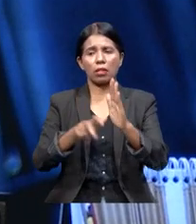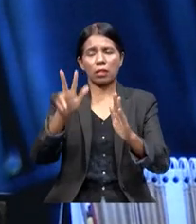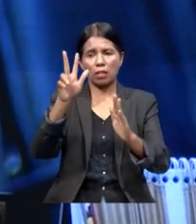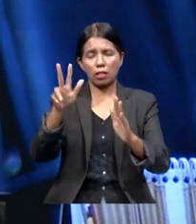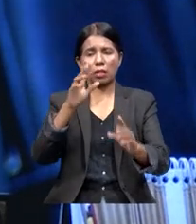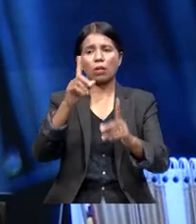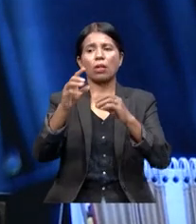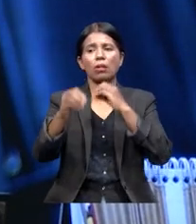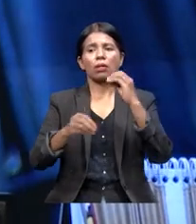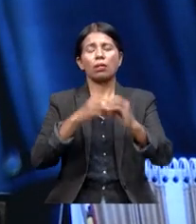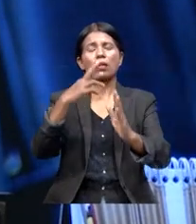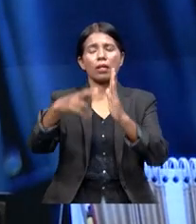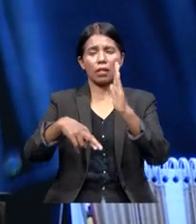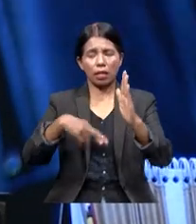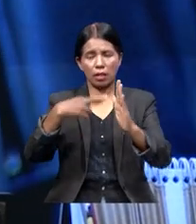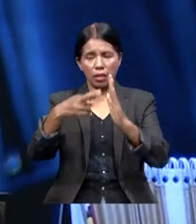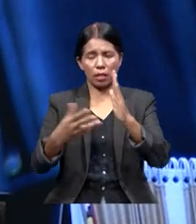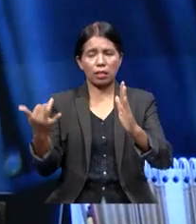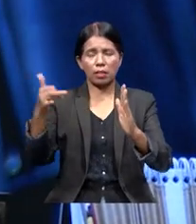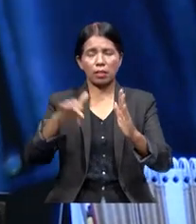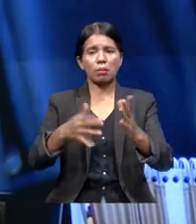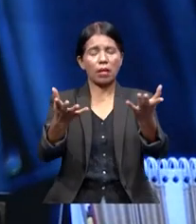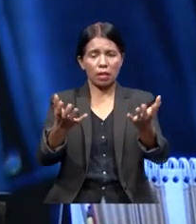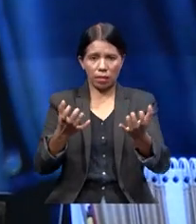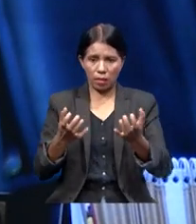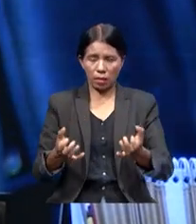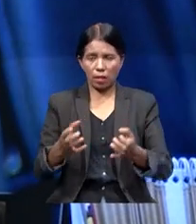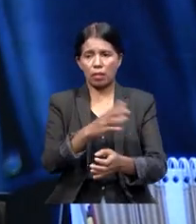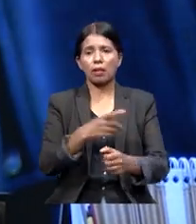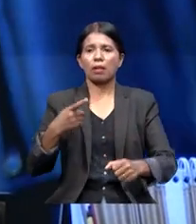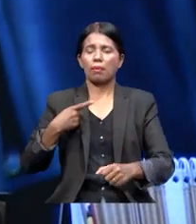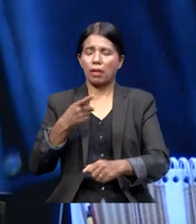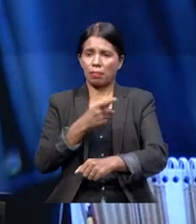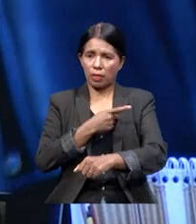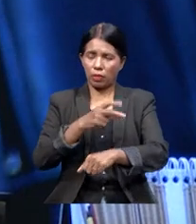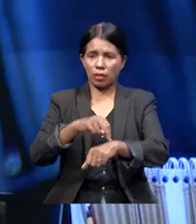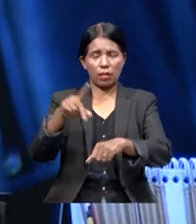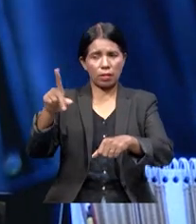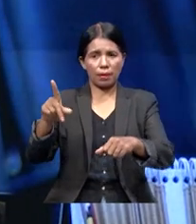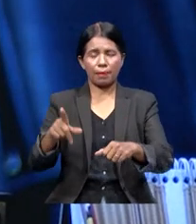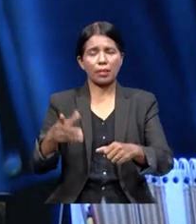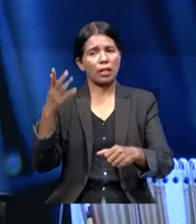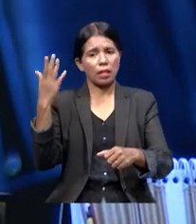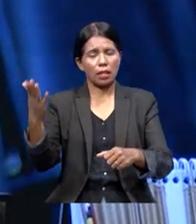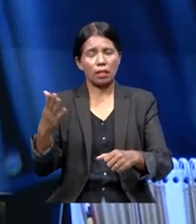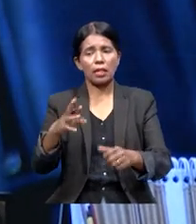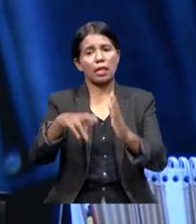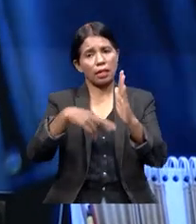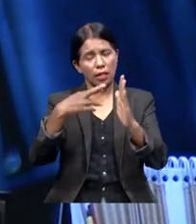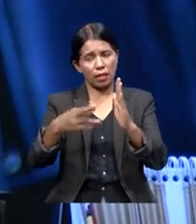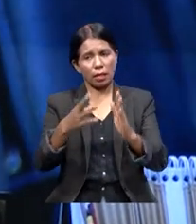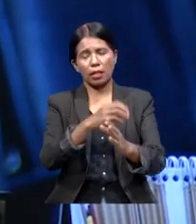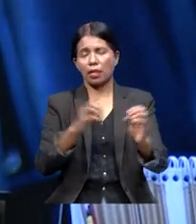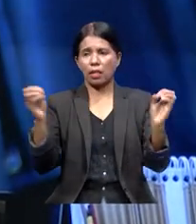bekulia kona ba requisitos ba iniciativas de inquérito parlamentar. Ne be ihe requisitos ne